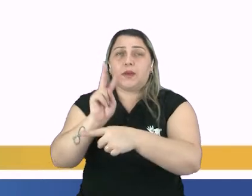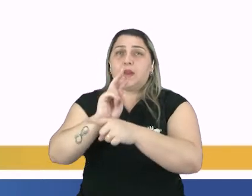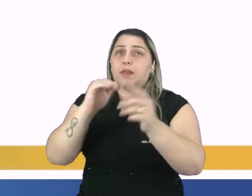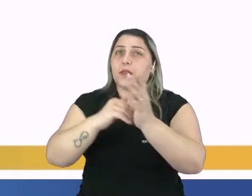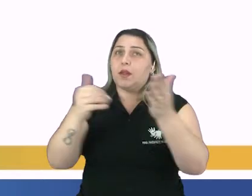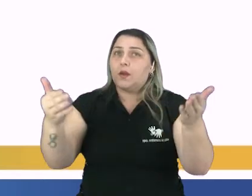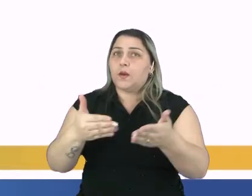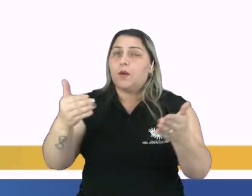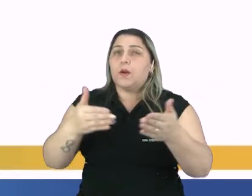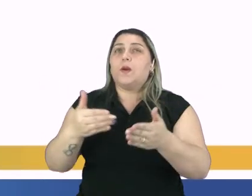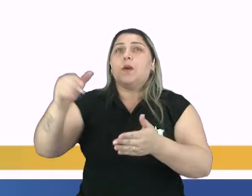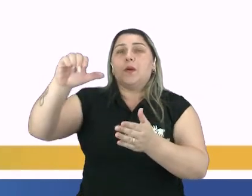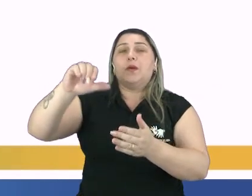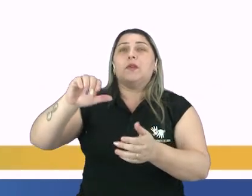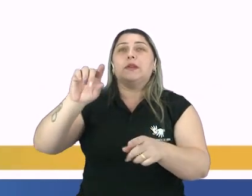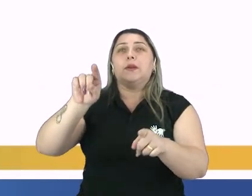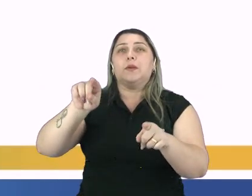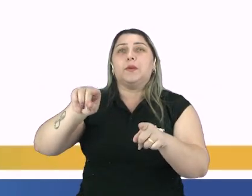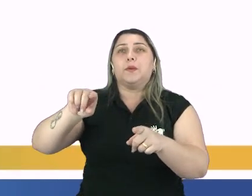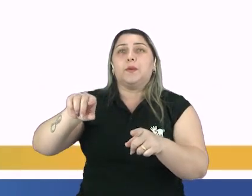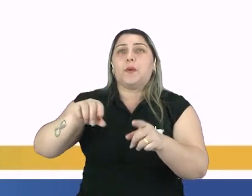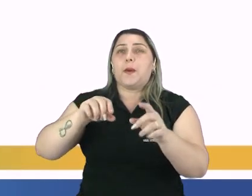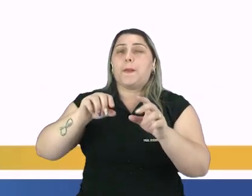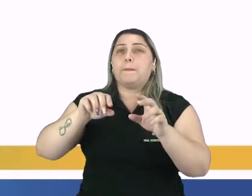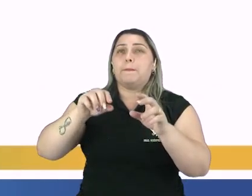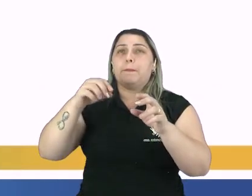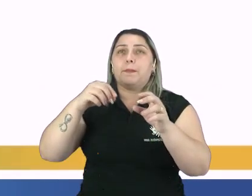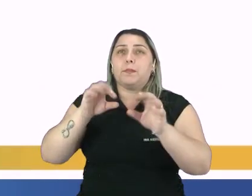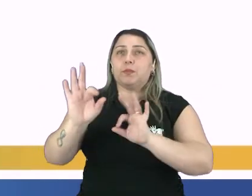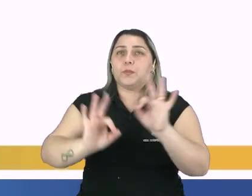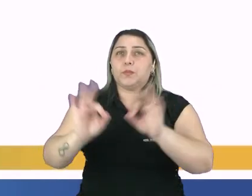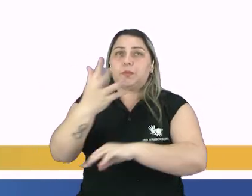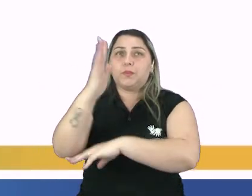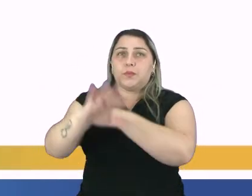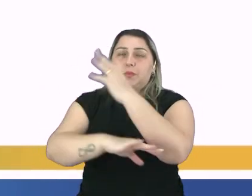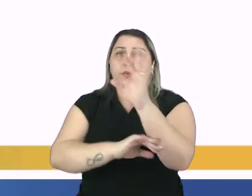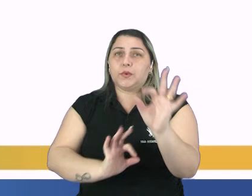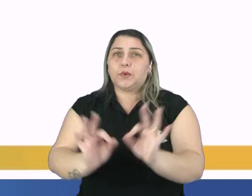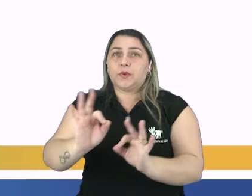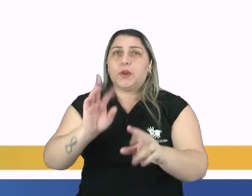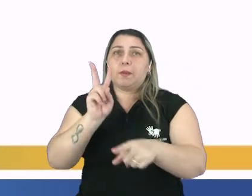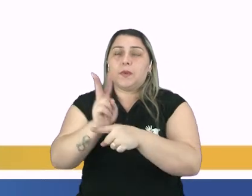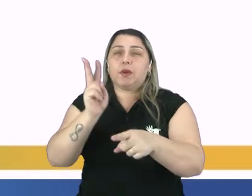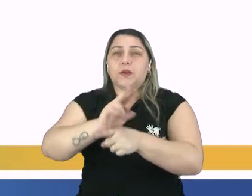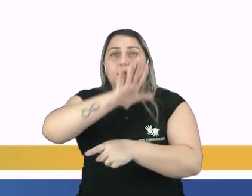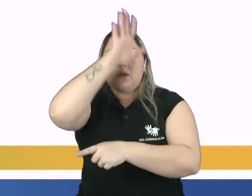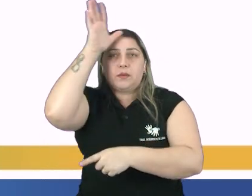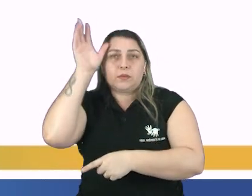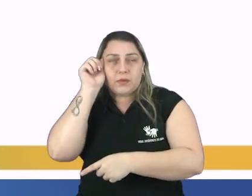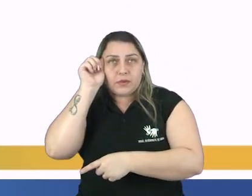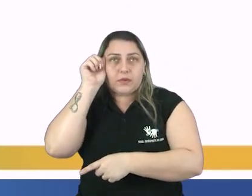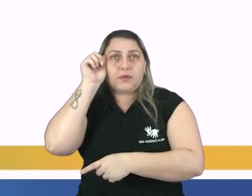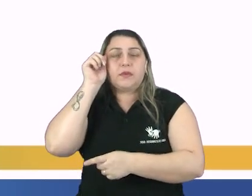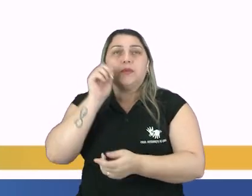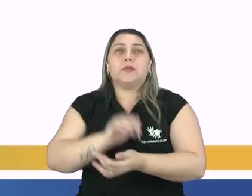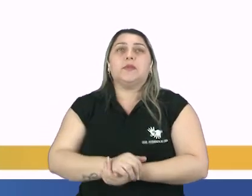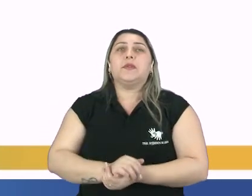hoje, segue batizando parques, memoriais e organizações de proteção à Amazônia. Então, Chico Mendes foi um